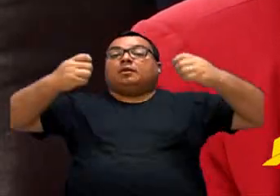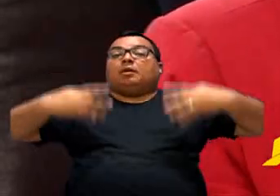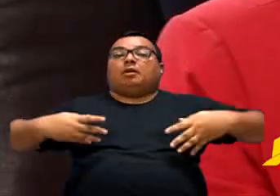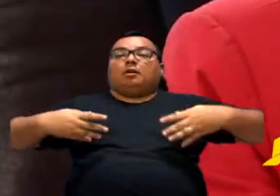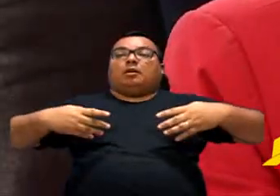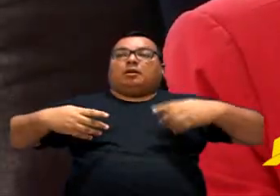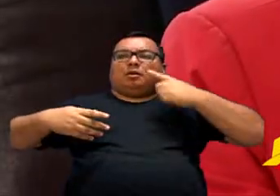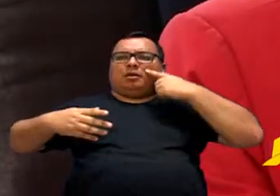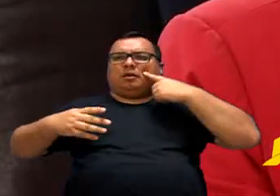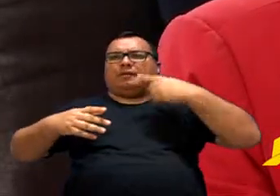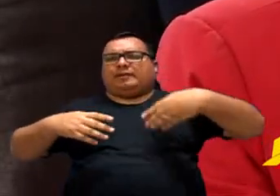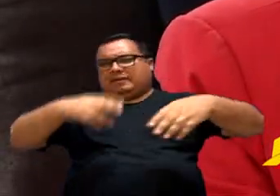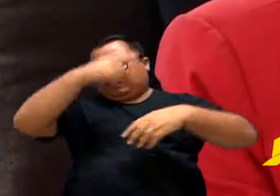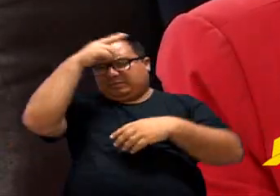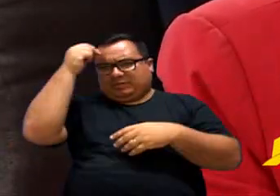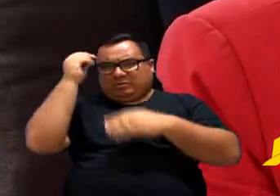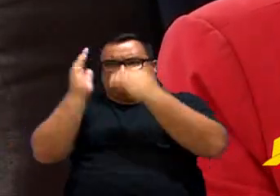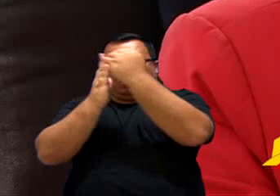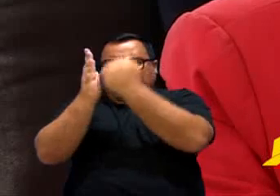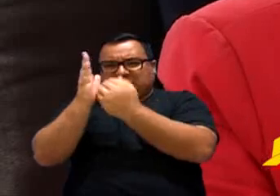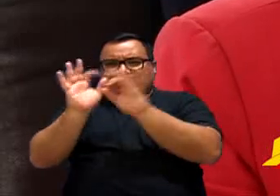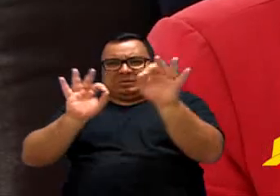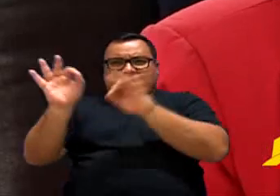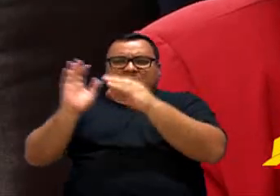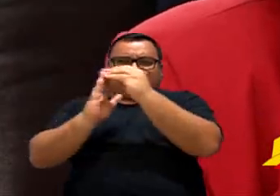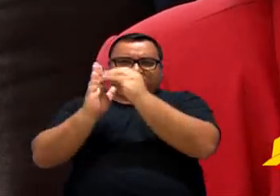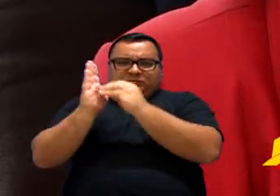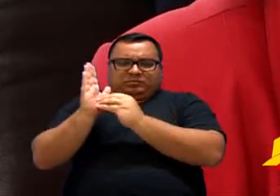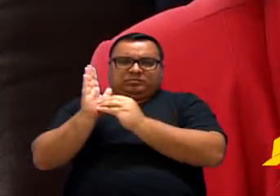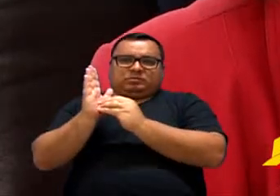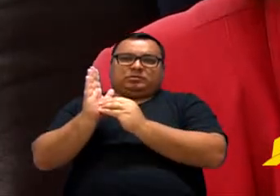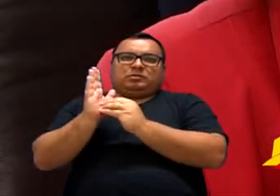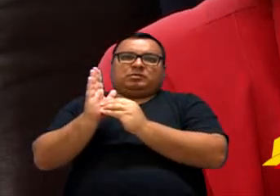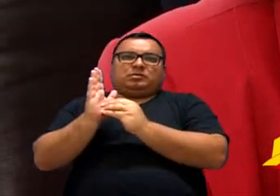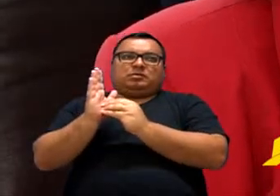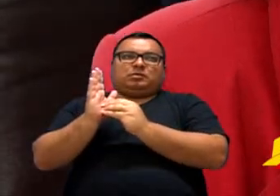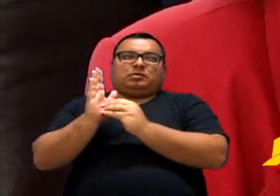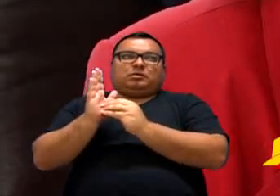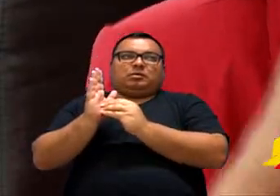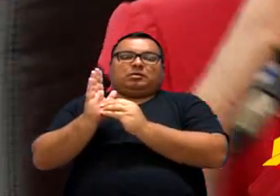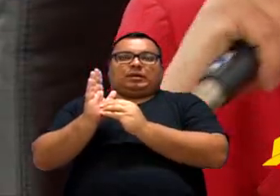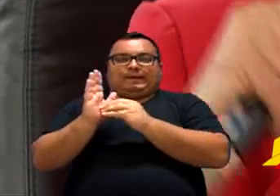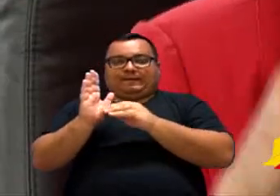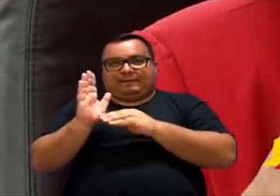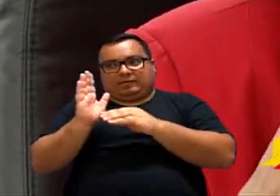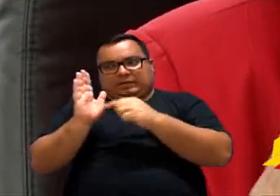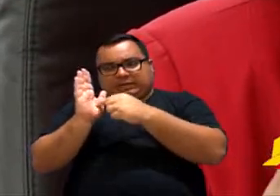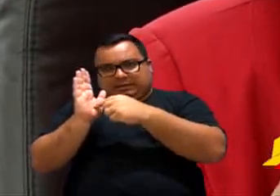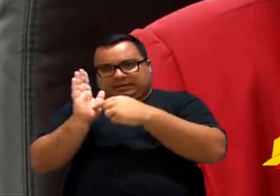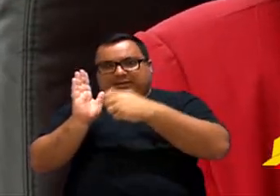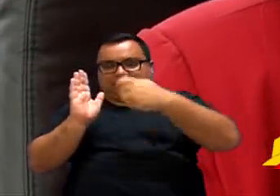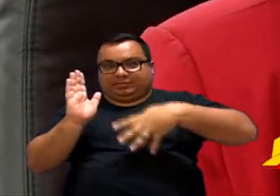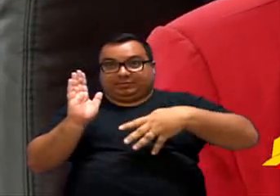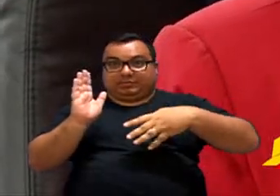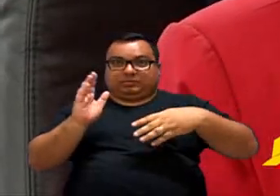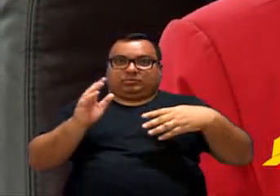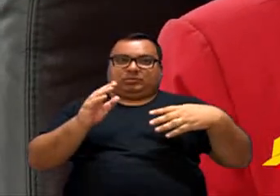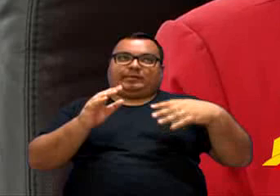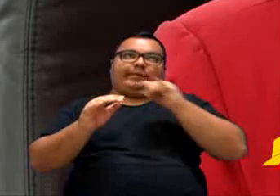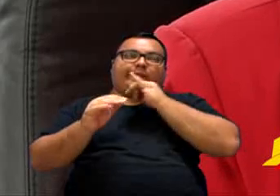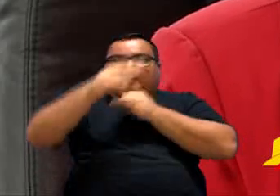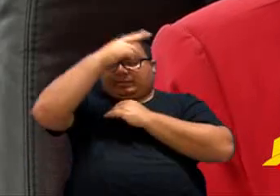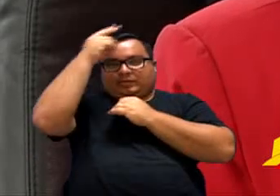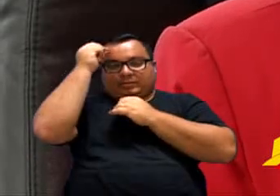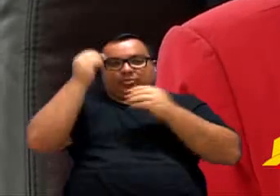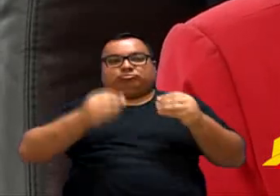regulamentação da Feira da Barganha? É simplesmente uma área da prefeitura. Não, é isso que eu perguntei. Na medida que é uma área da prefeitura cedida para